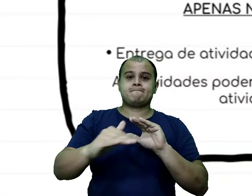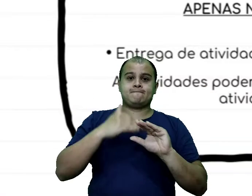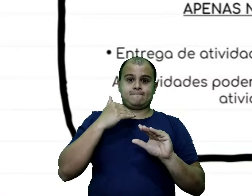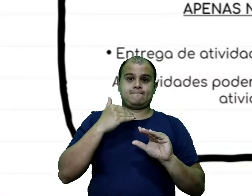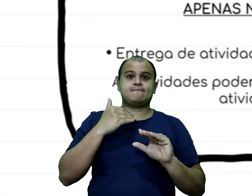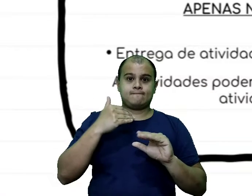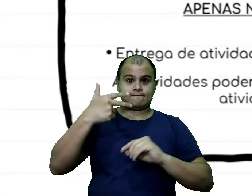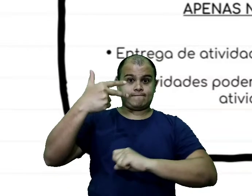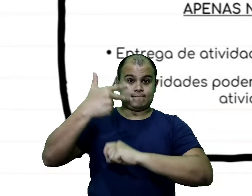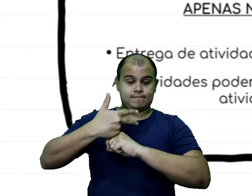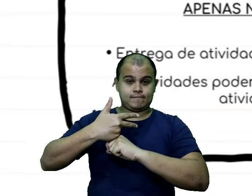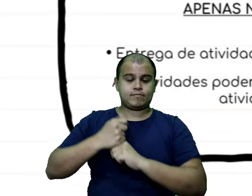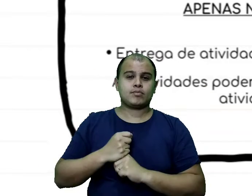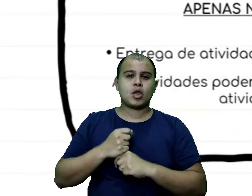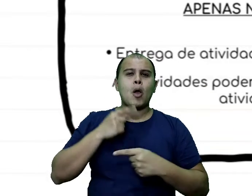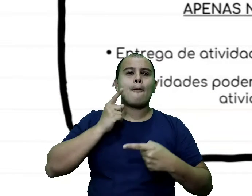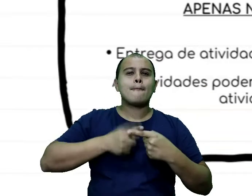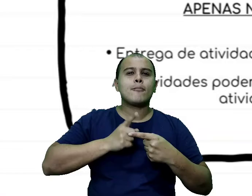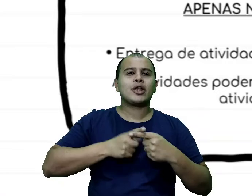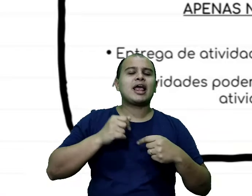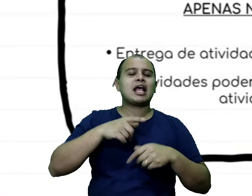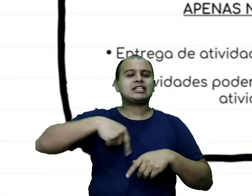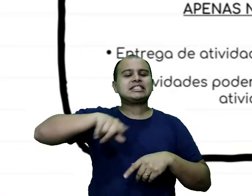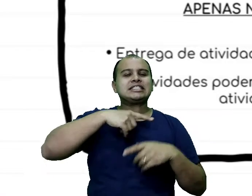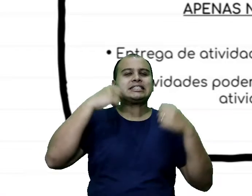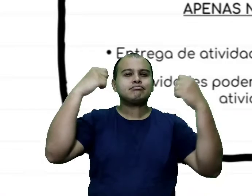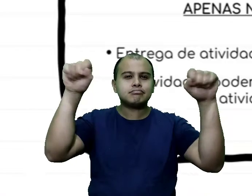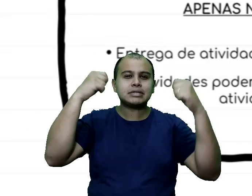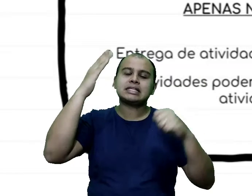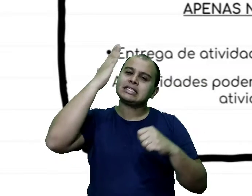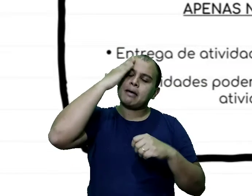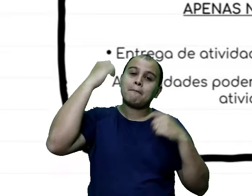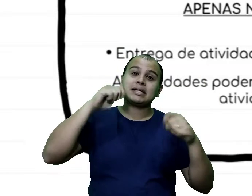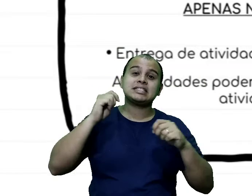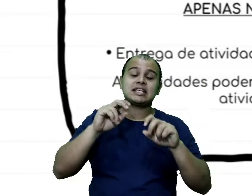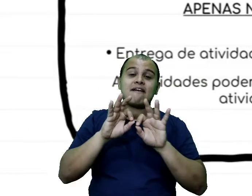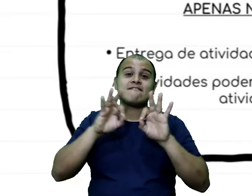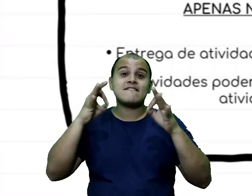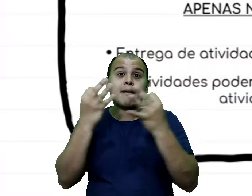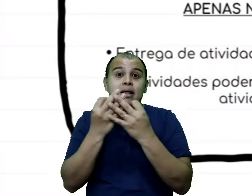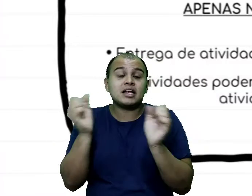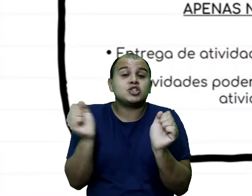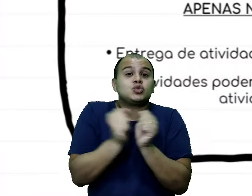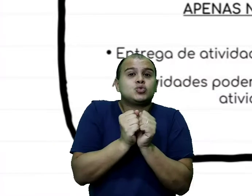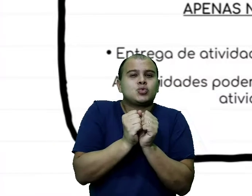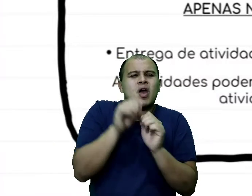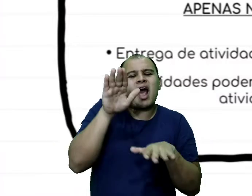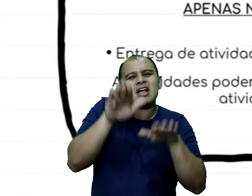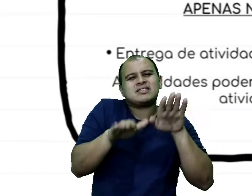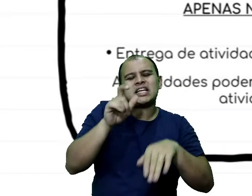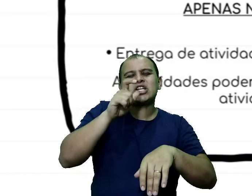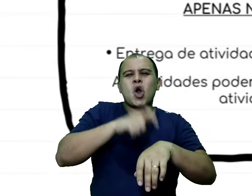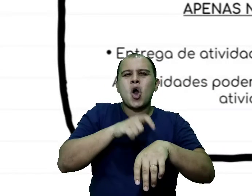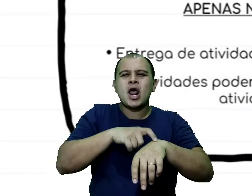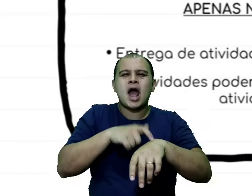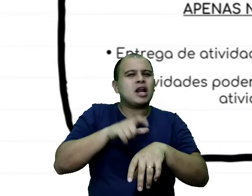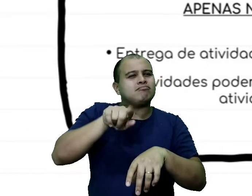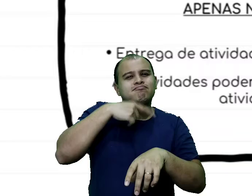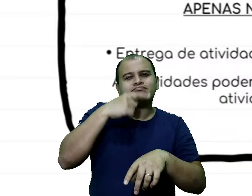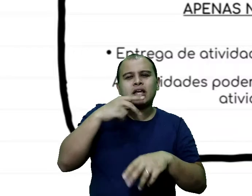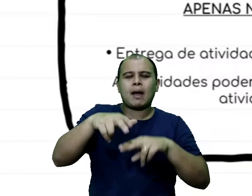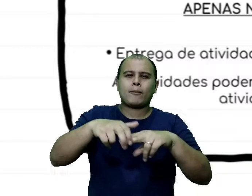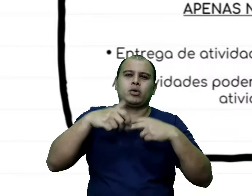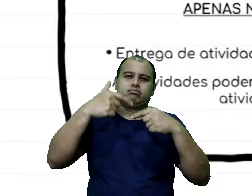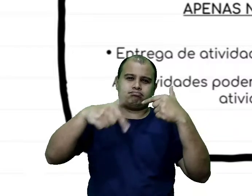para vocês entregarem, porque muitas das nossas atividades precisam de interação com alguém da família. E a gente sabe que no dia, talvez,